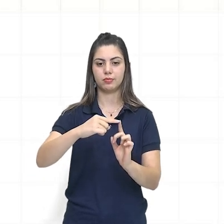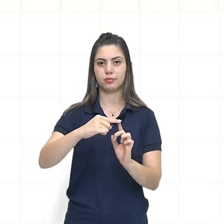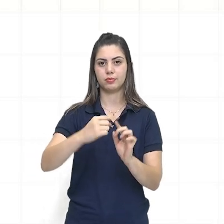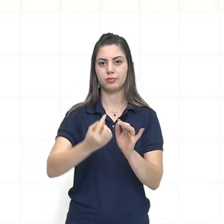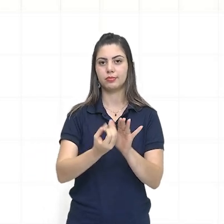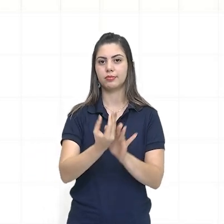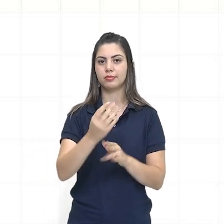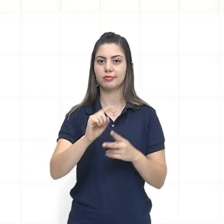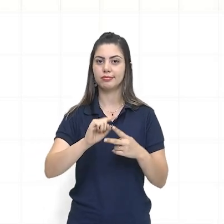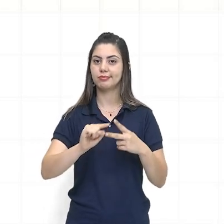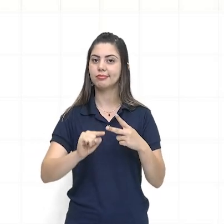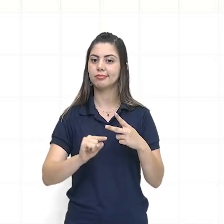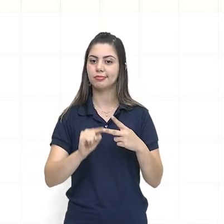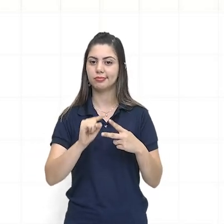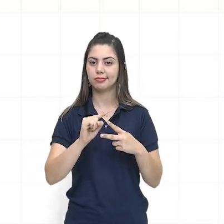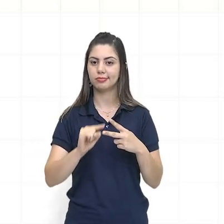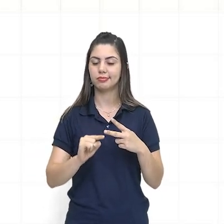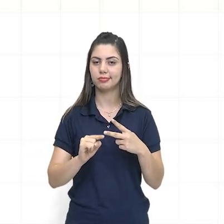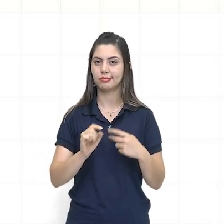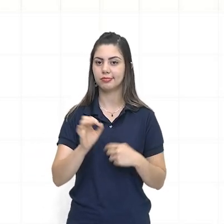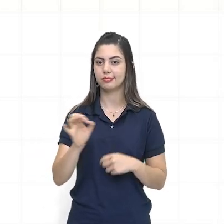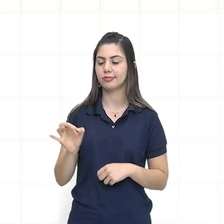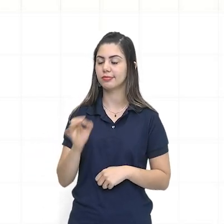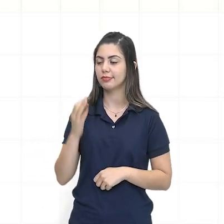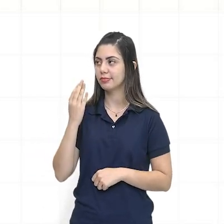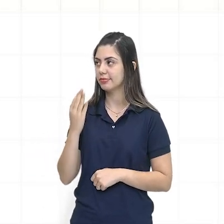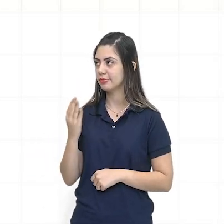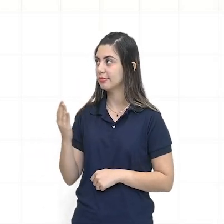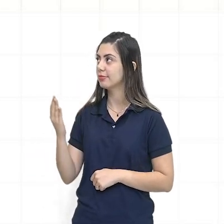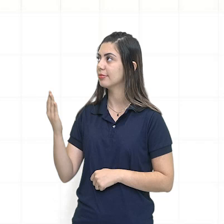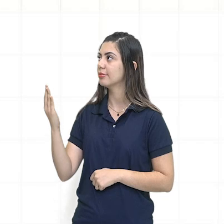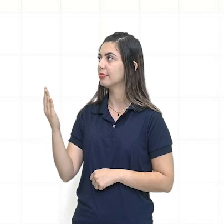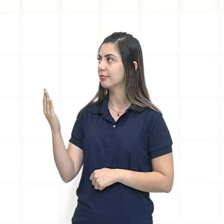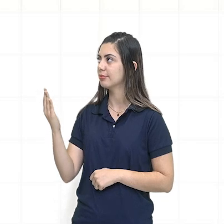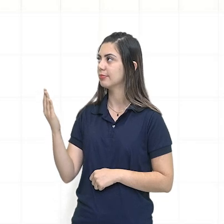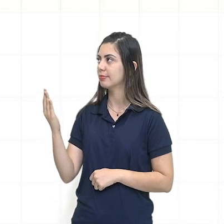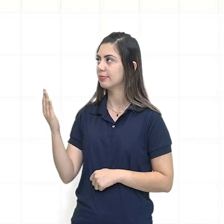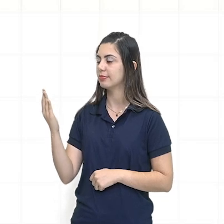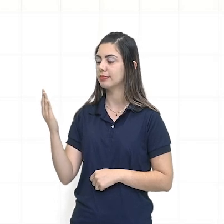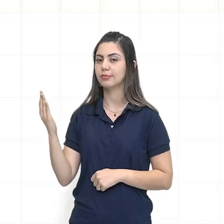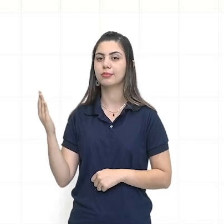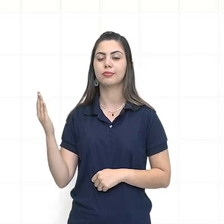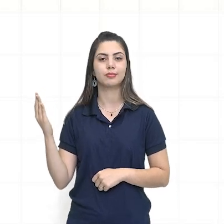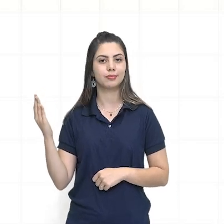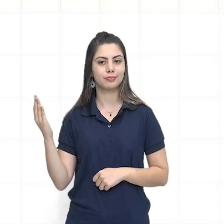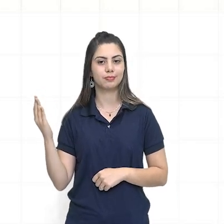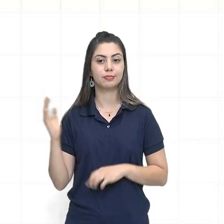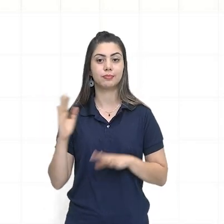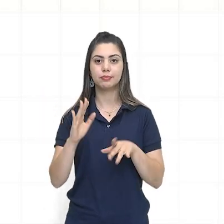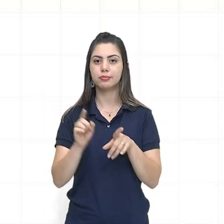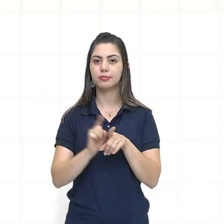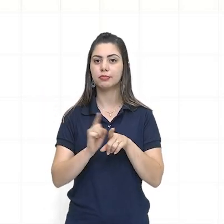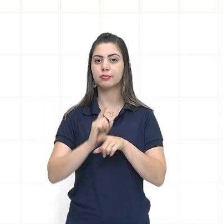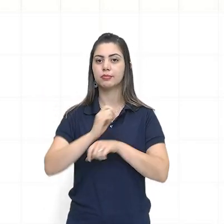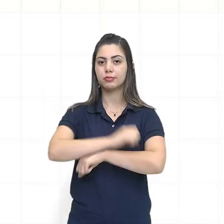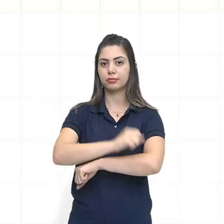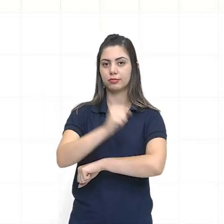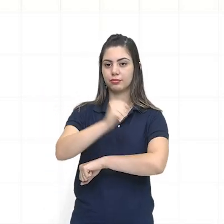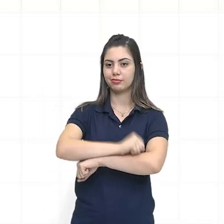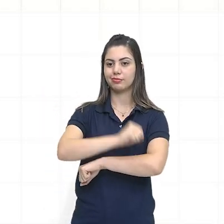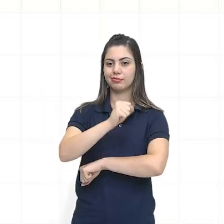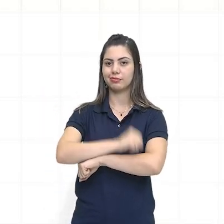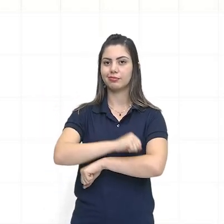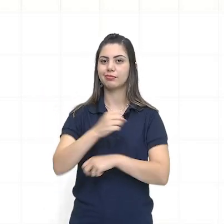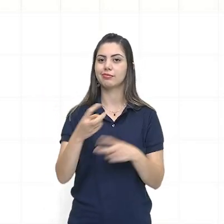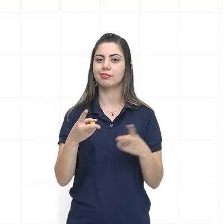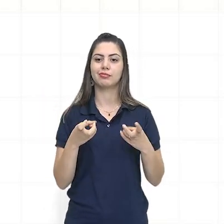dessas semirretas, dessas duas semirretas, o que caracteriza o nosso ângulo. E aqui na janela,